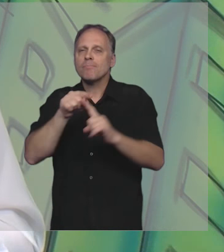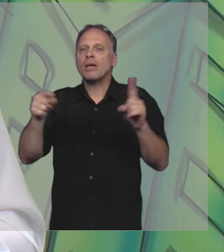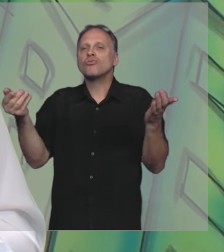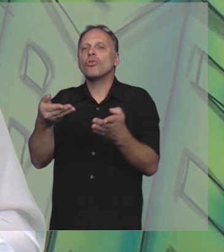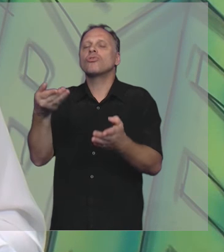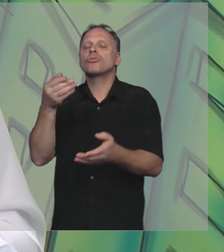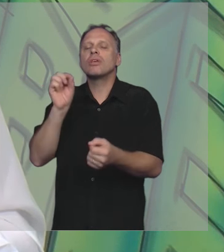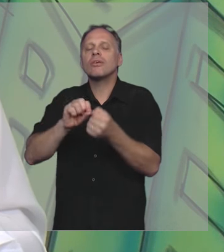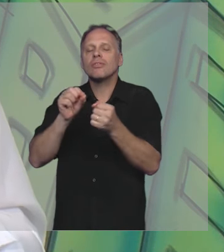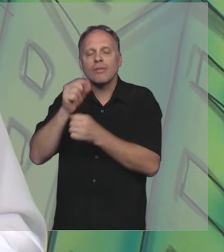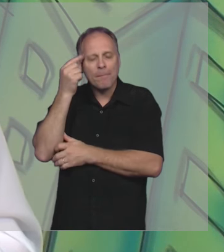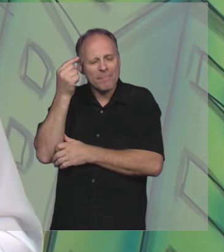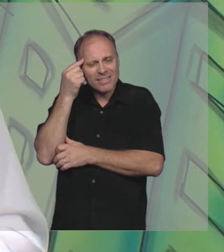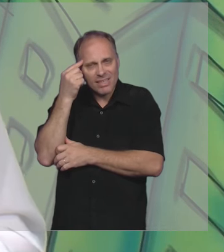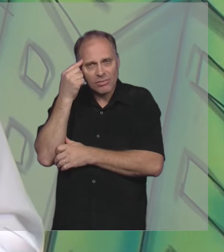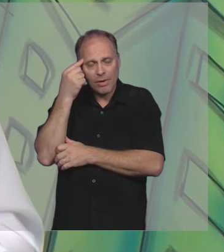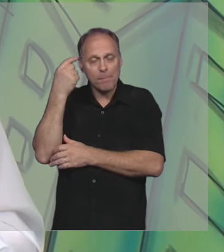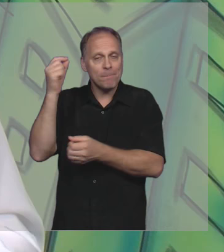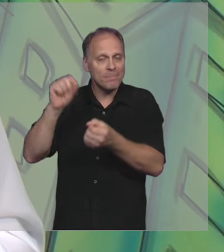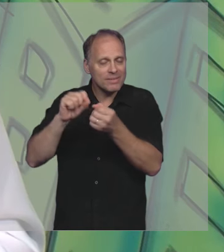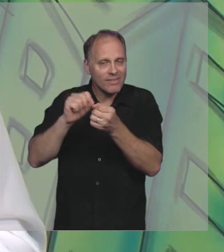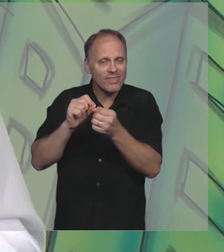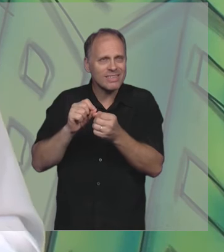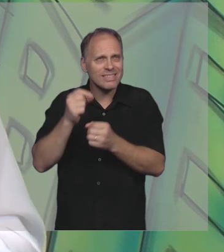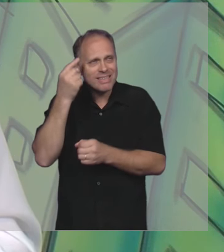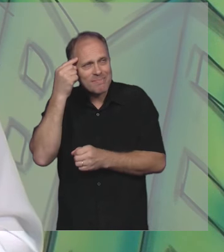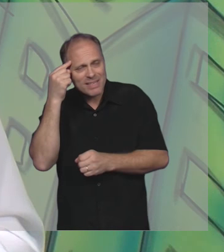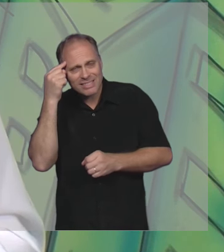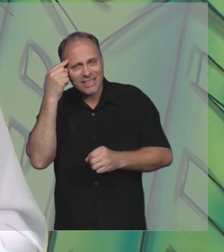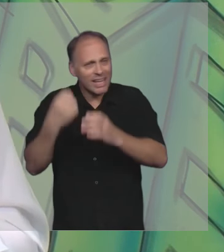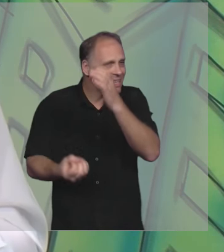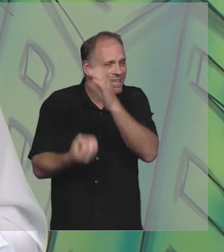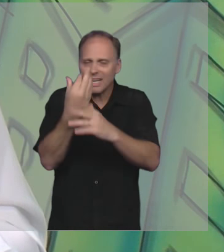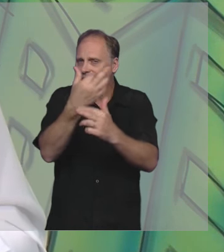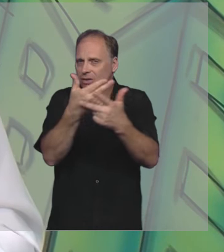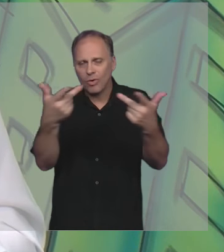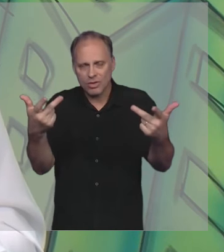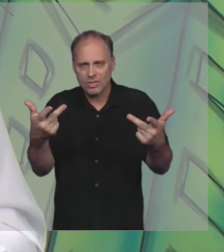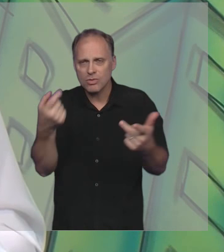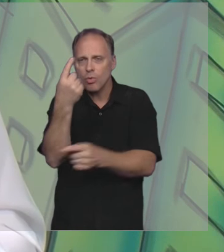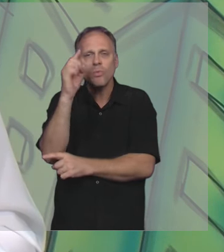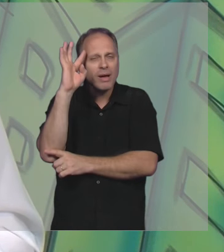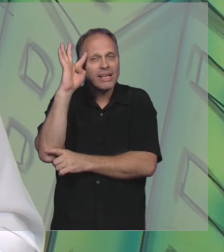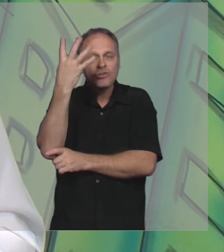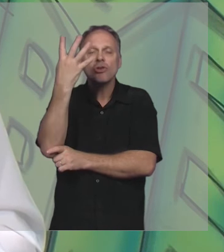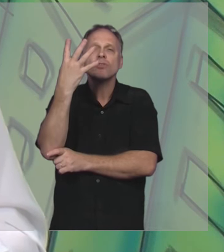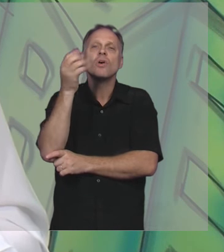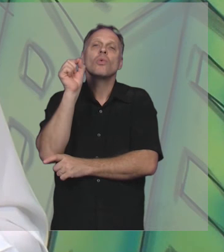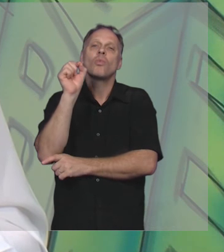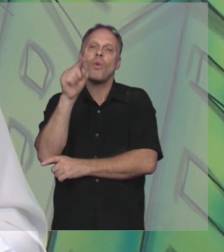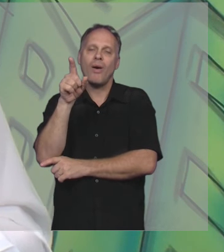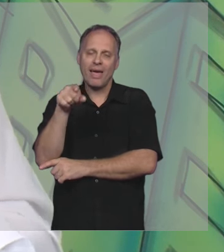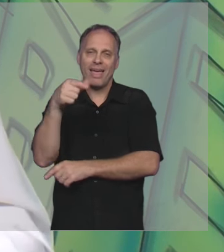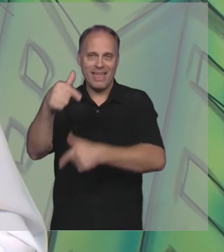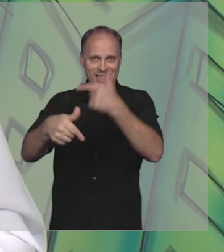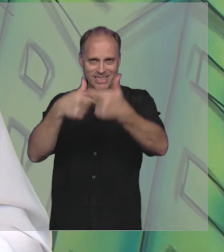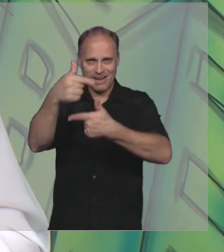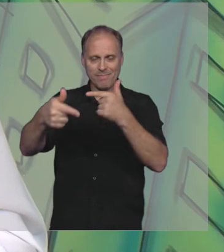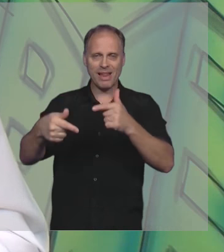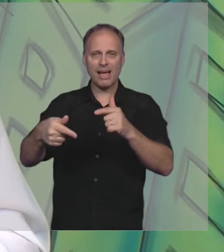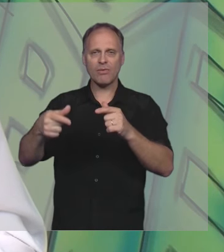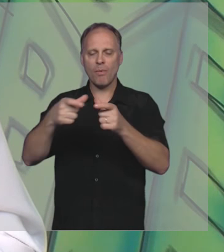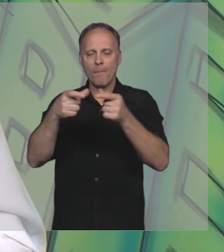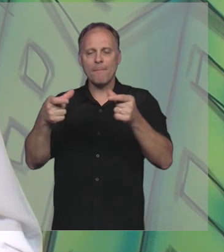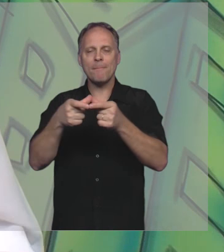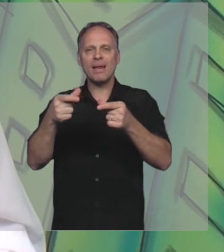vemos que a gente vai ter que ter criação, né? Tu vai ter que se criar. Então, uma das soluções seria trabalhar com um